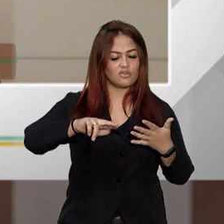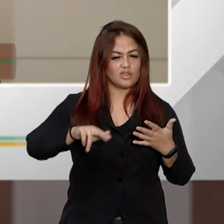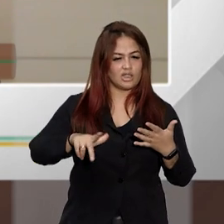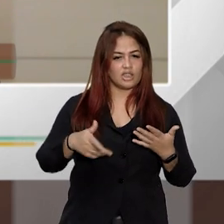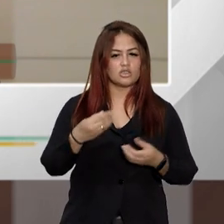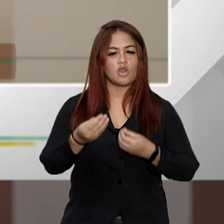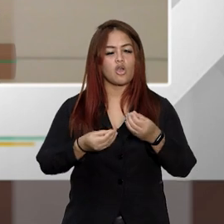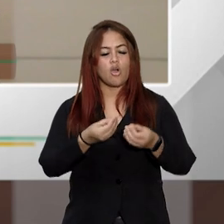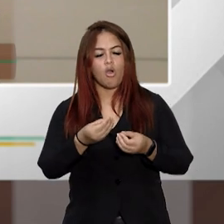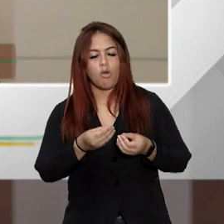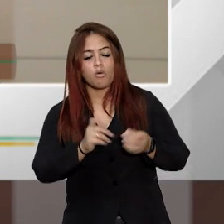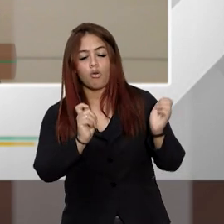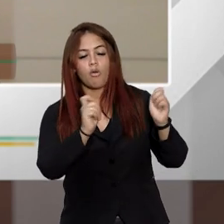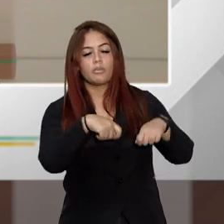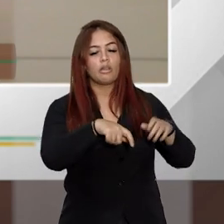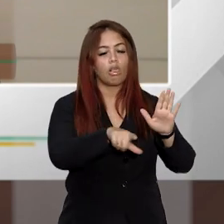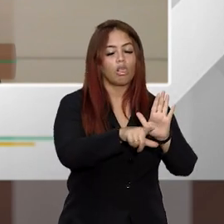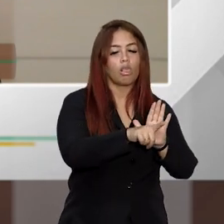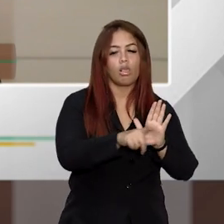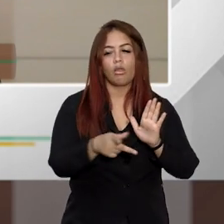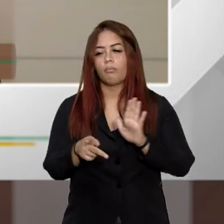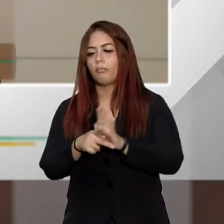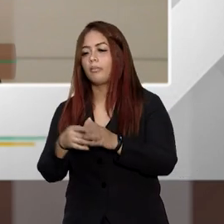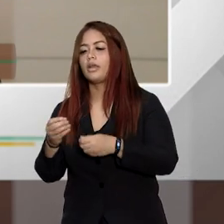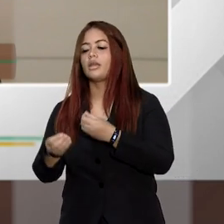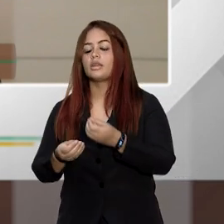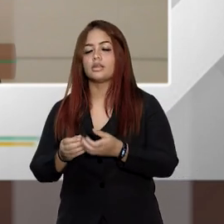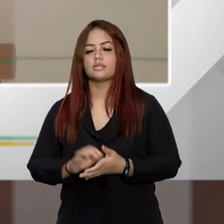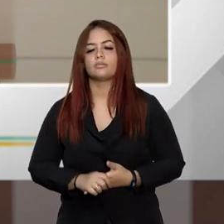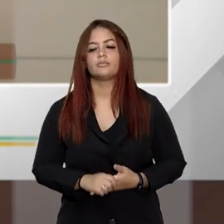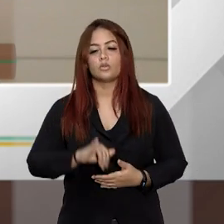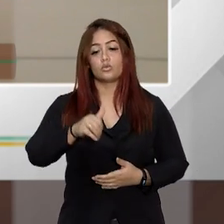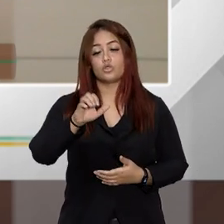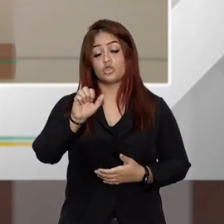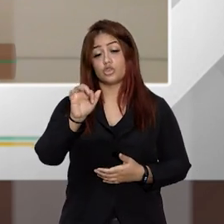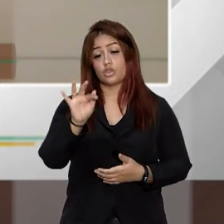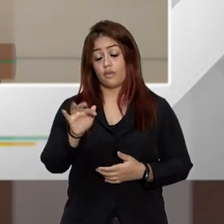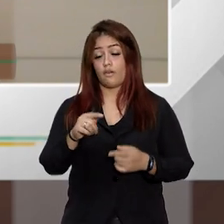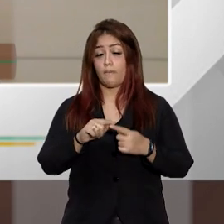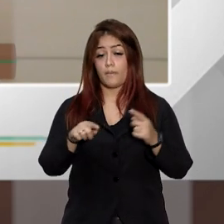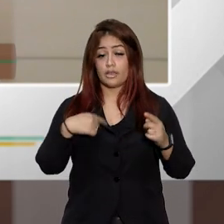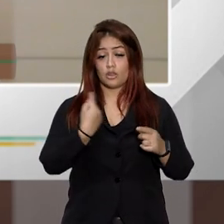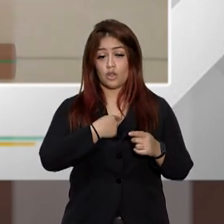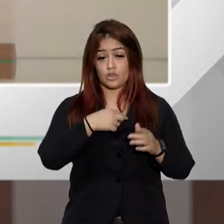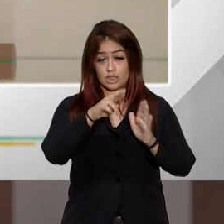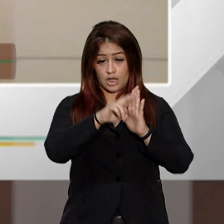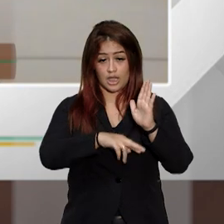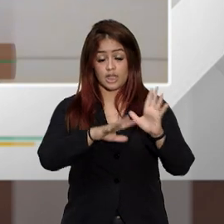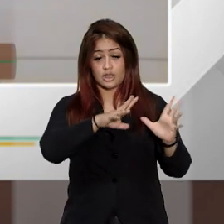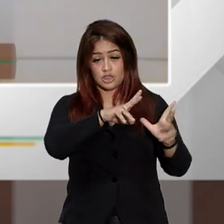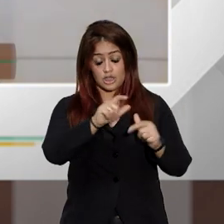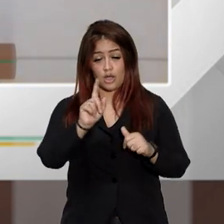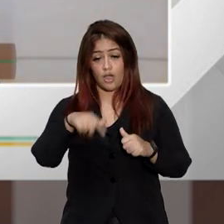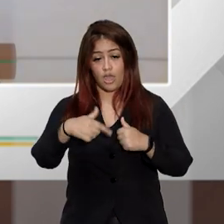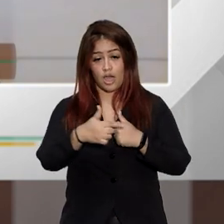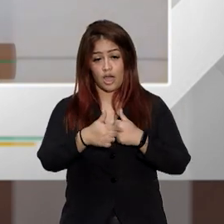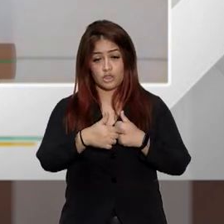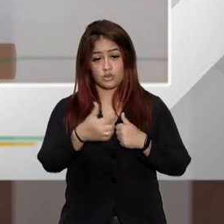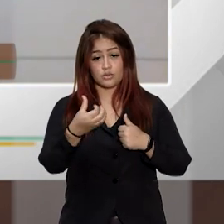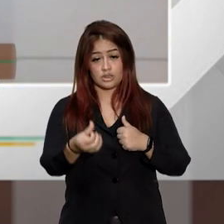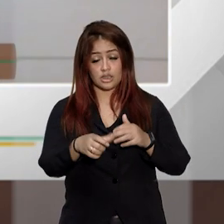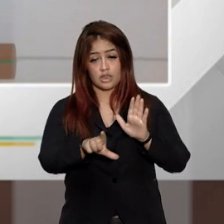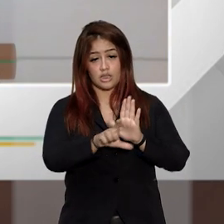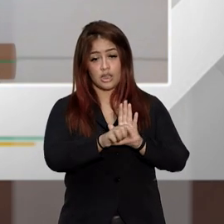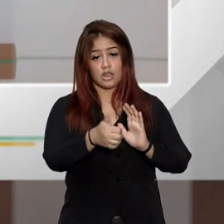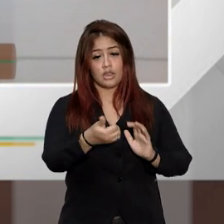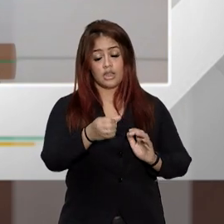à legitimidade para o juizado federal. De qualquer maneira, a nossa baliza, a regra geral, seria o artigo 6º